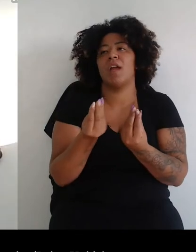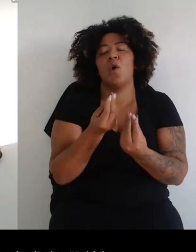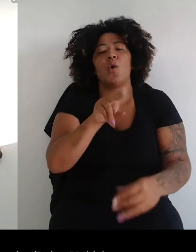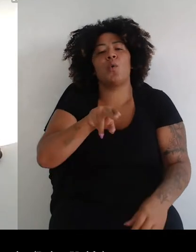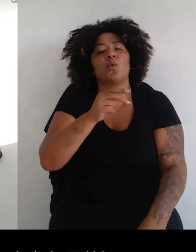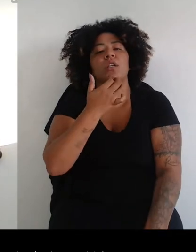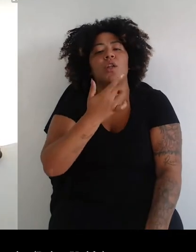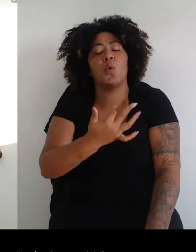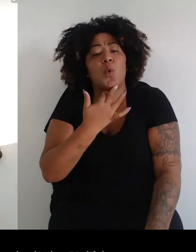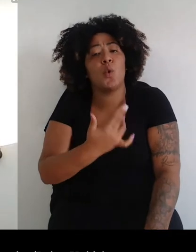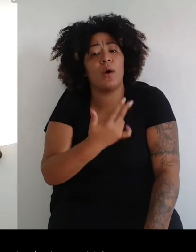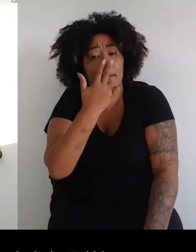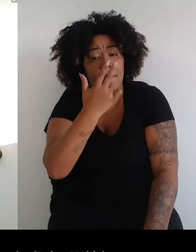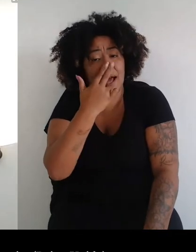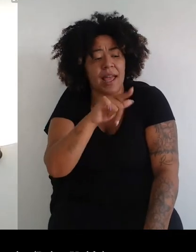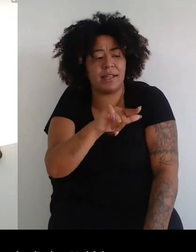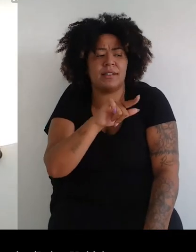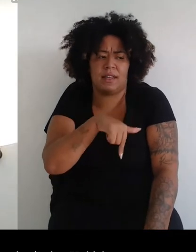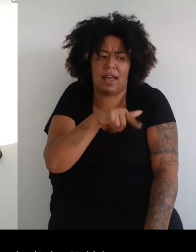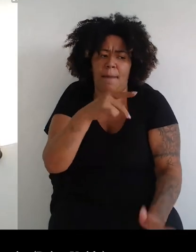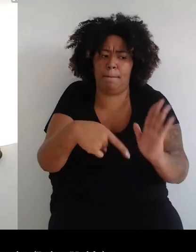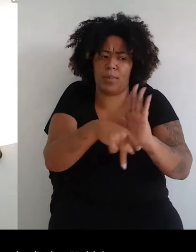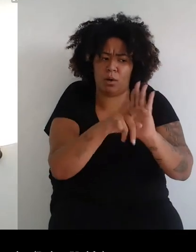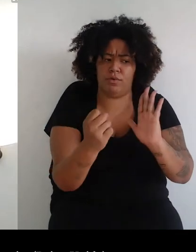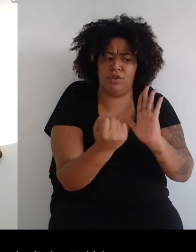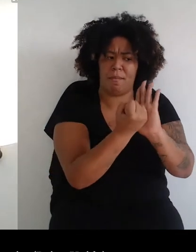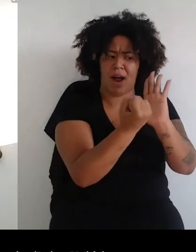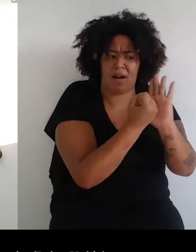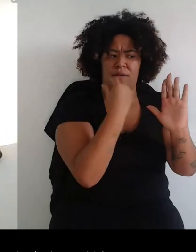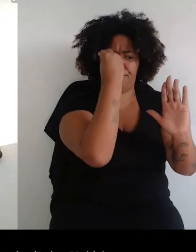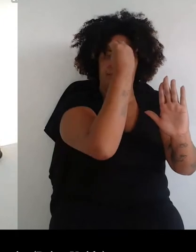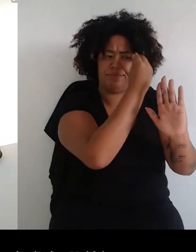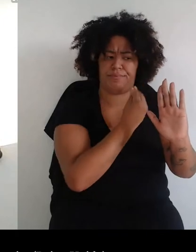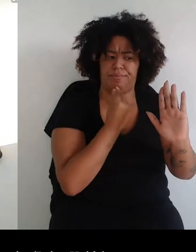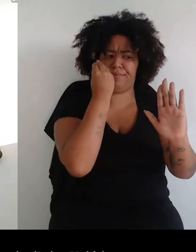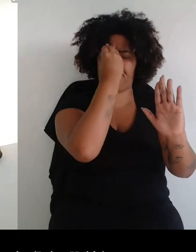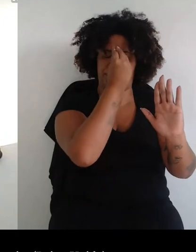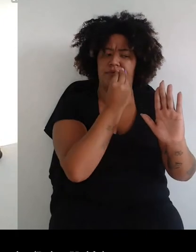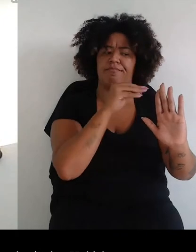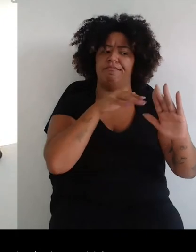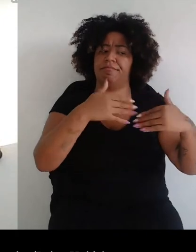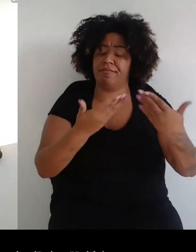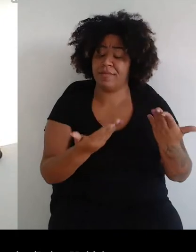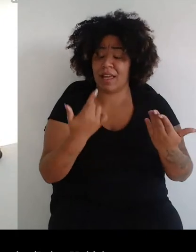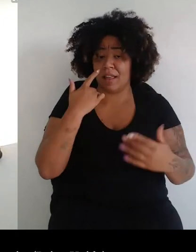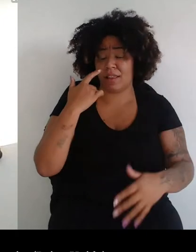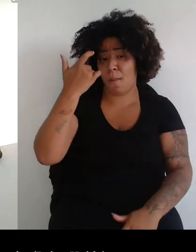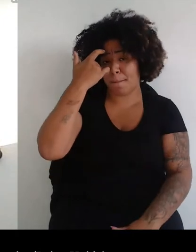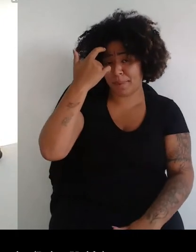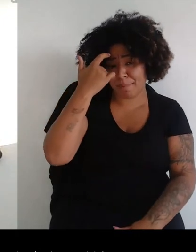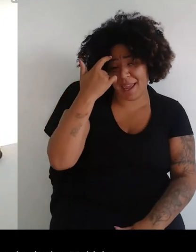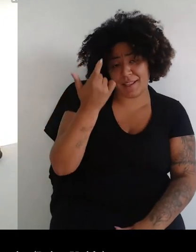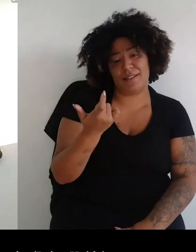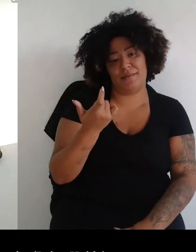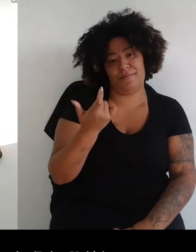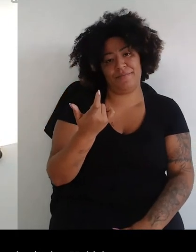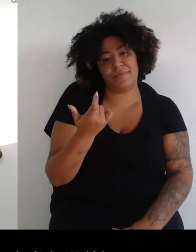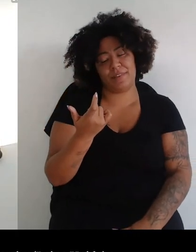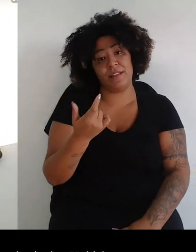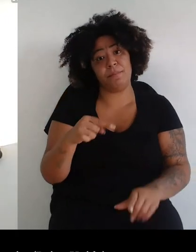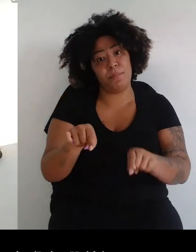parecem com os médicos quando ele pinta seu próprio rosto então tem essa coisa da pintura dos Cosméticos